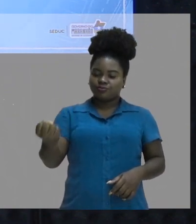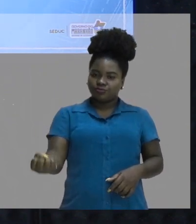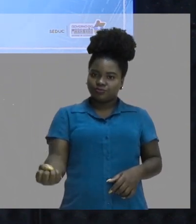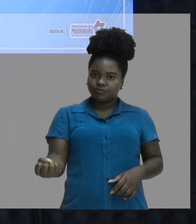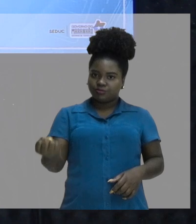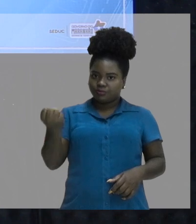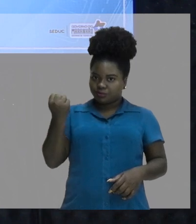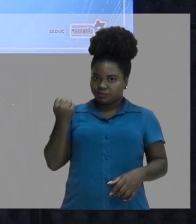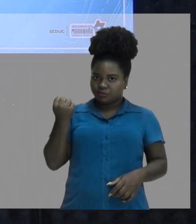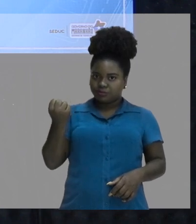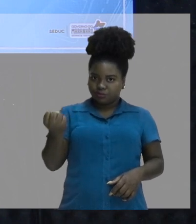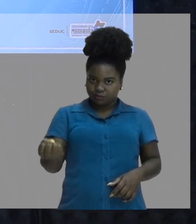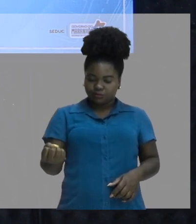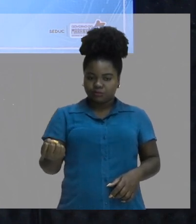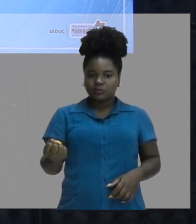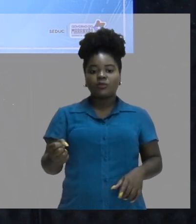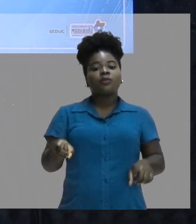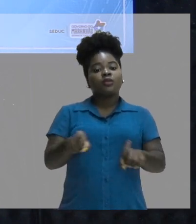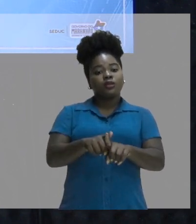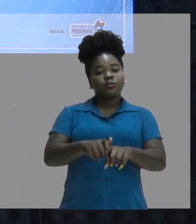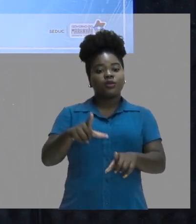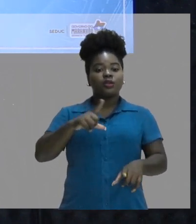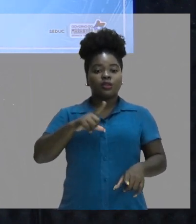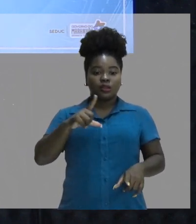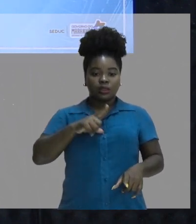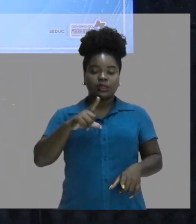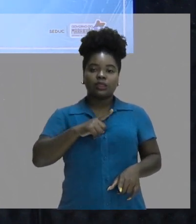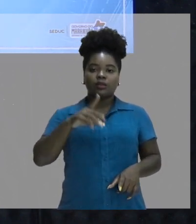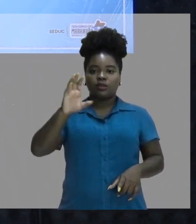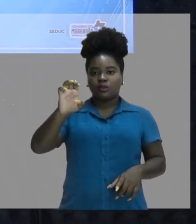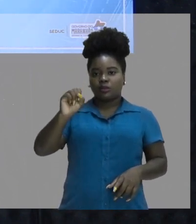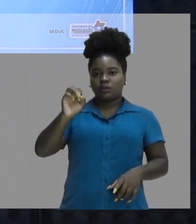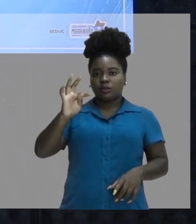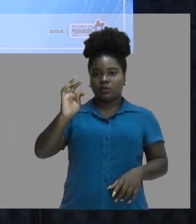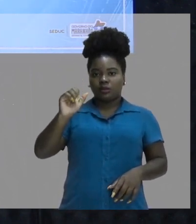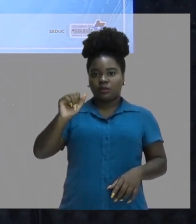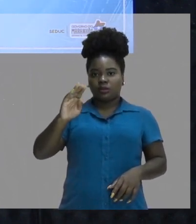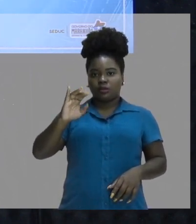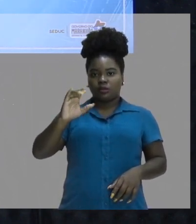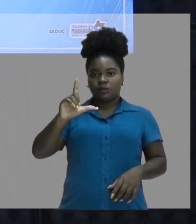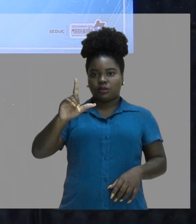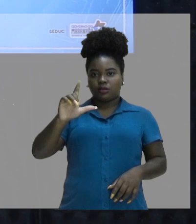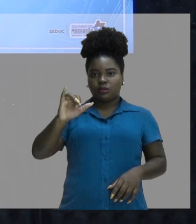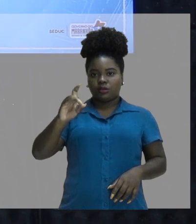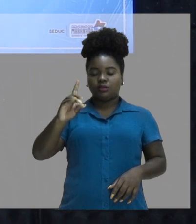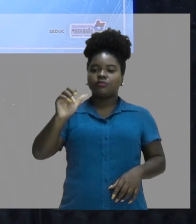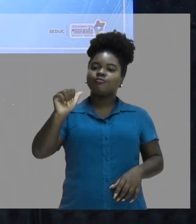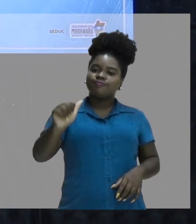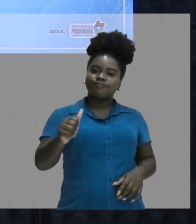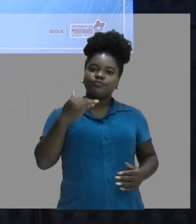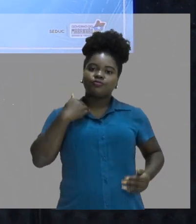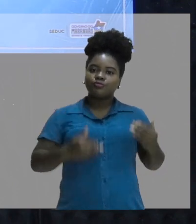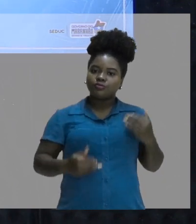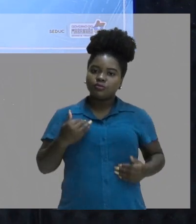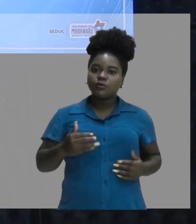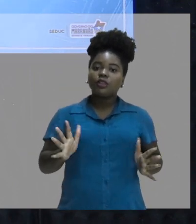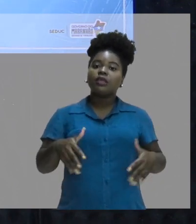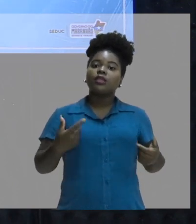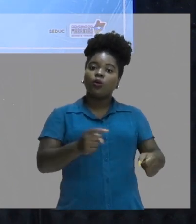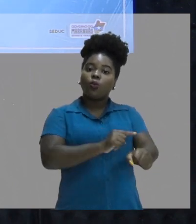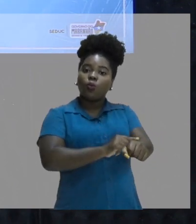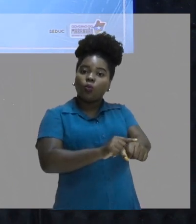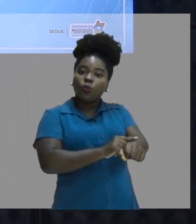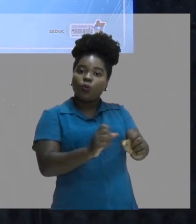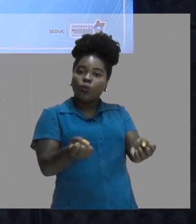corporais. Estabilidade corporal. O músculo é que dá uma certa estabilidade ao nosso corpo,